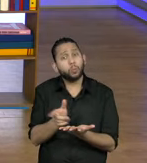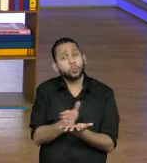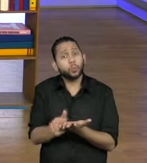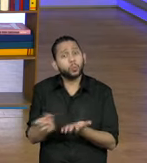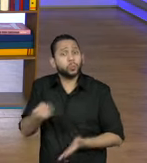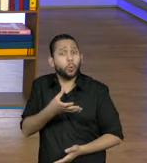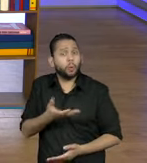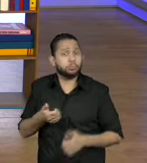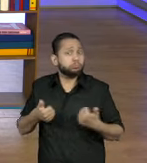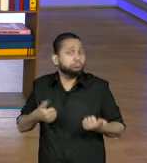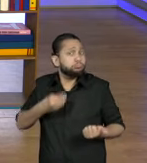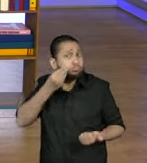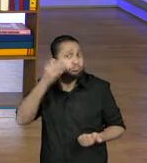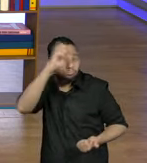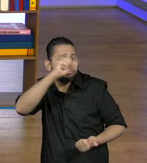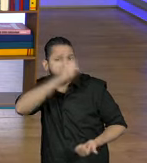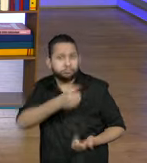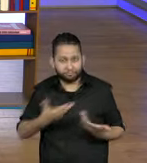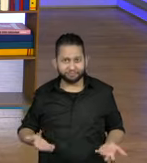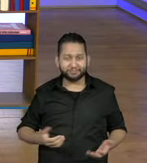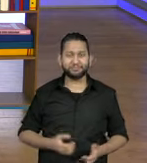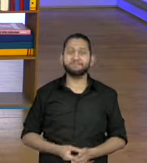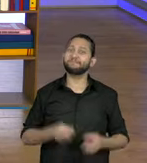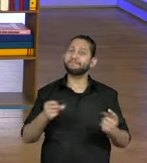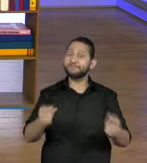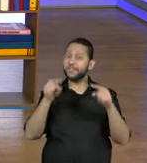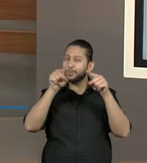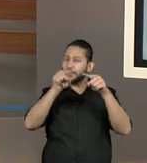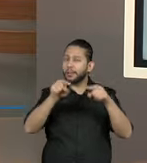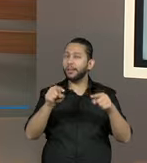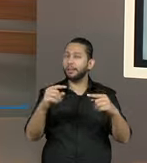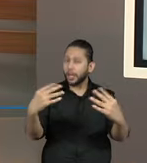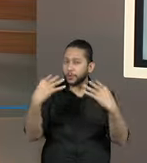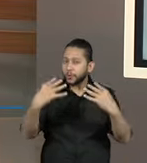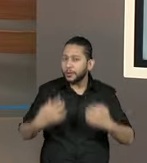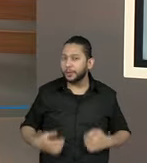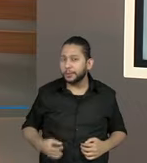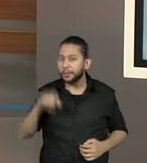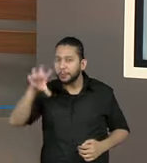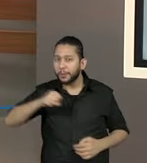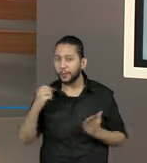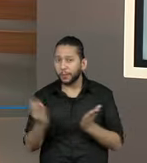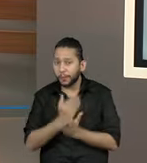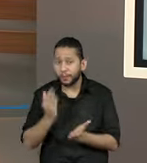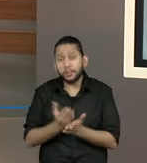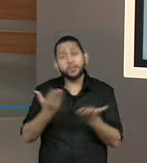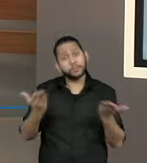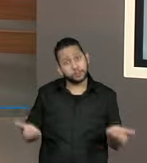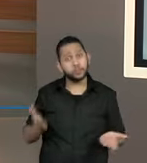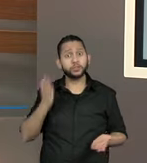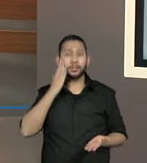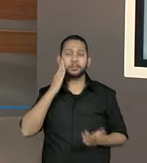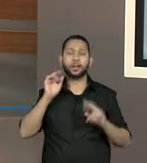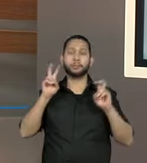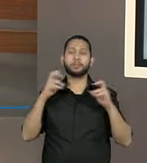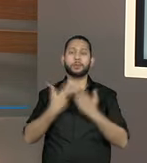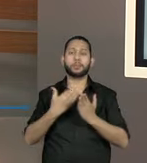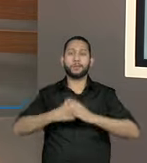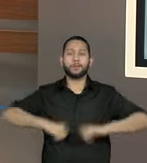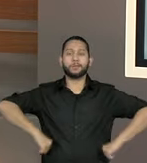mais confortável. Ok? E aí, você que está em casa, que está com o material do Aprender Sempre, já sabe o tema da aula de